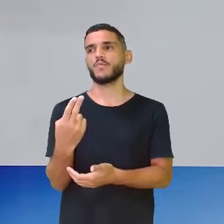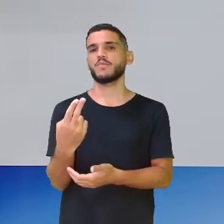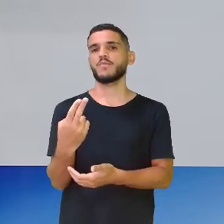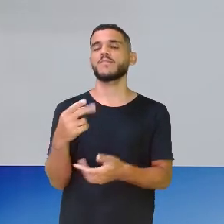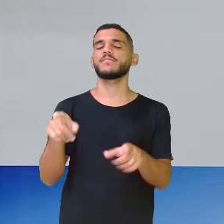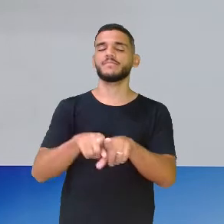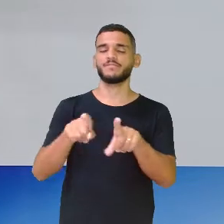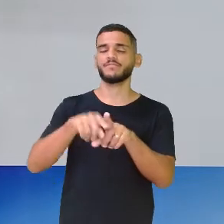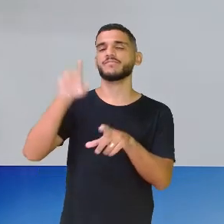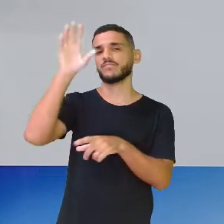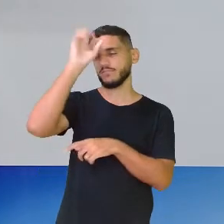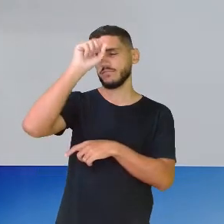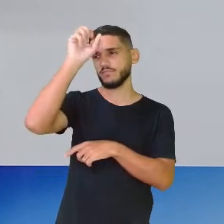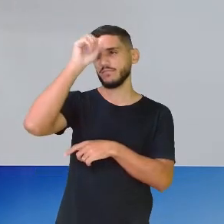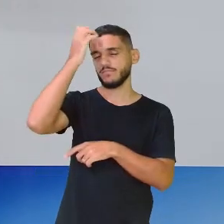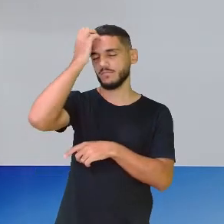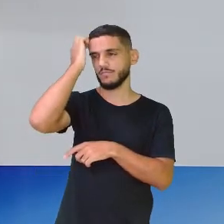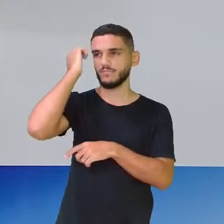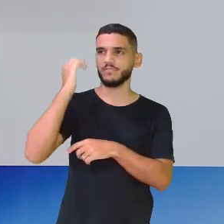aprendeu também,